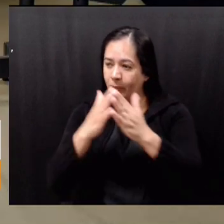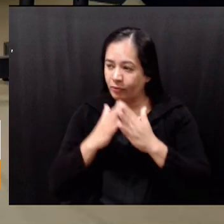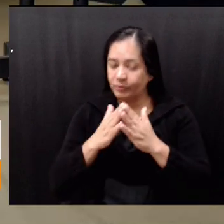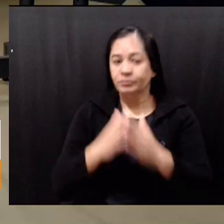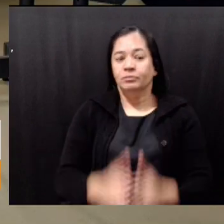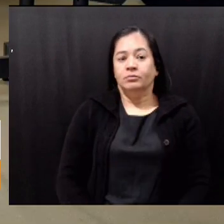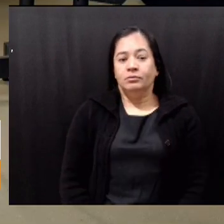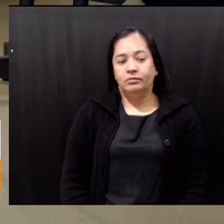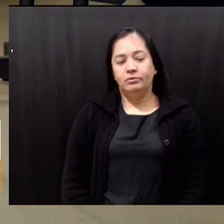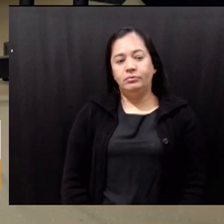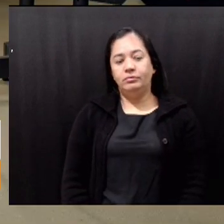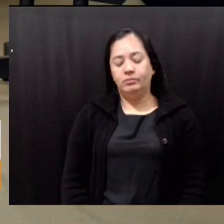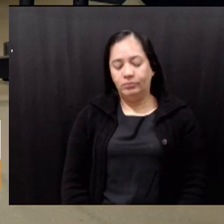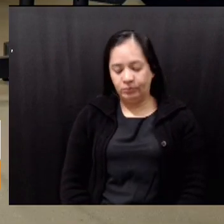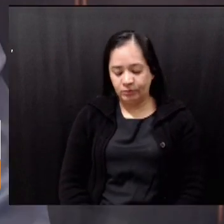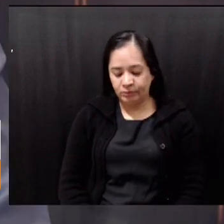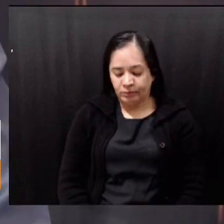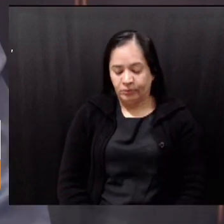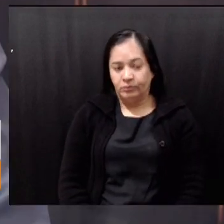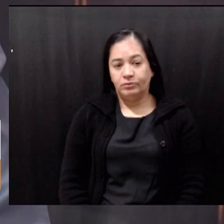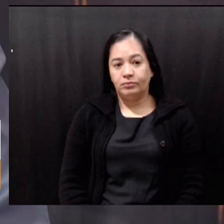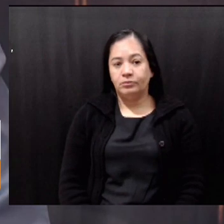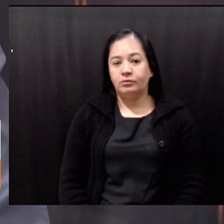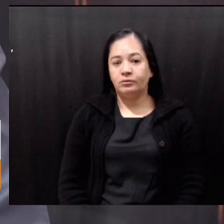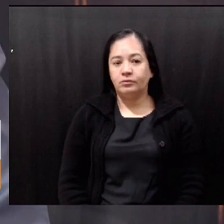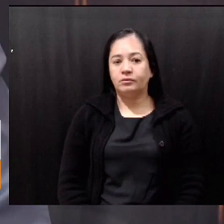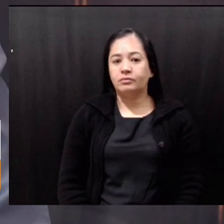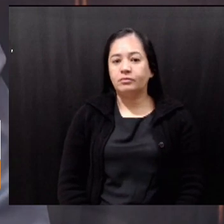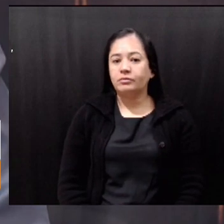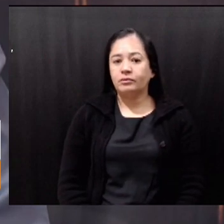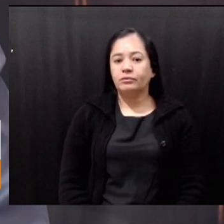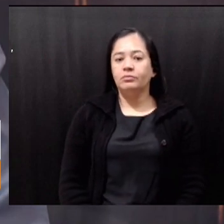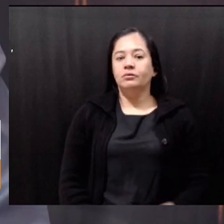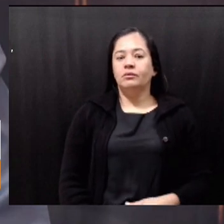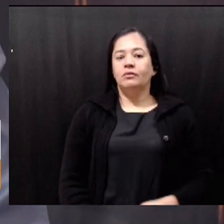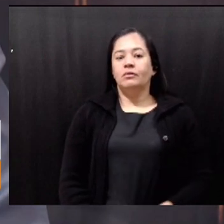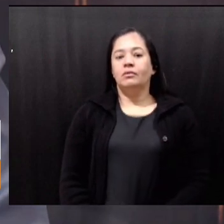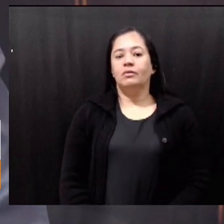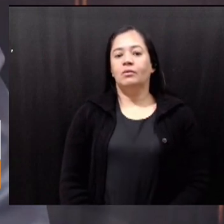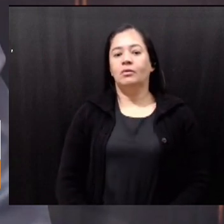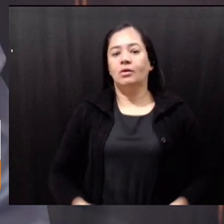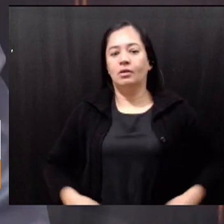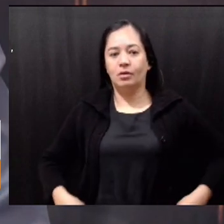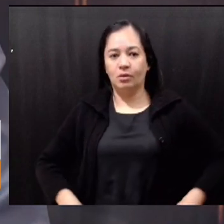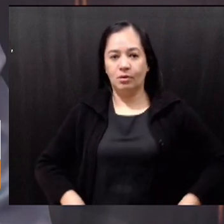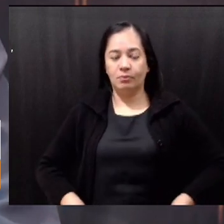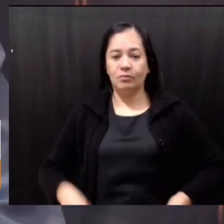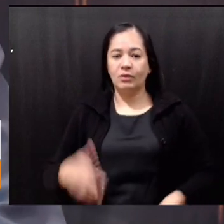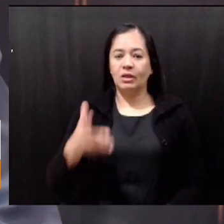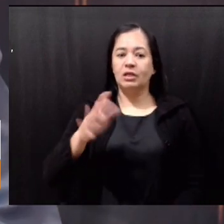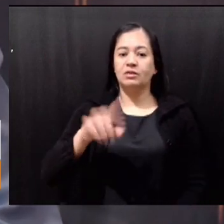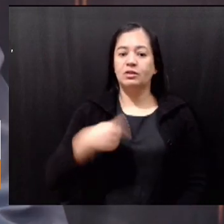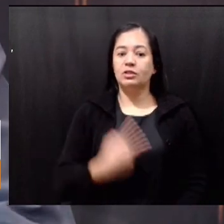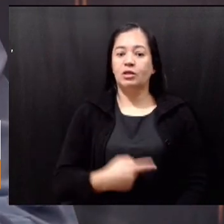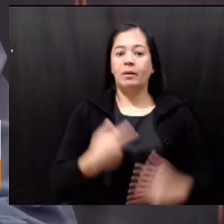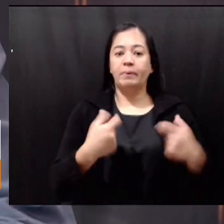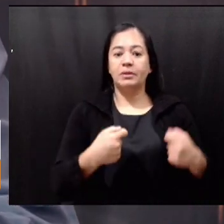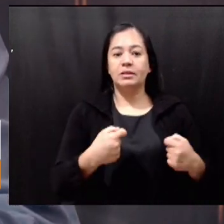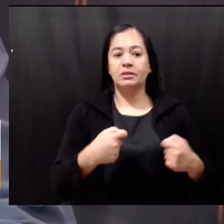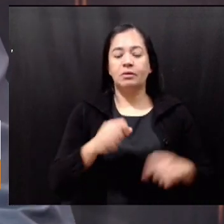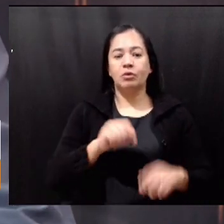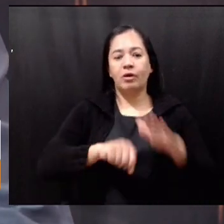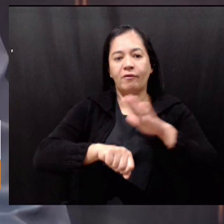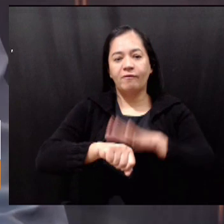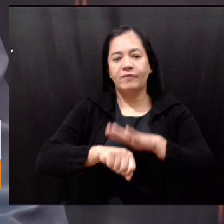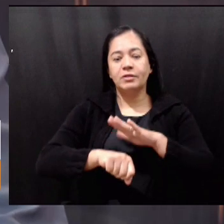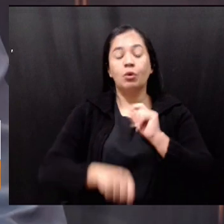Eh, novamente, às vezes a gente precisa fazer um processo, reflexivo. Então,